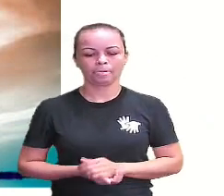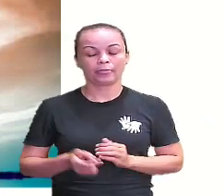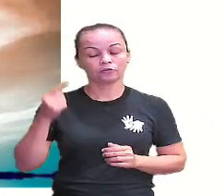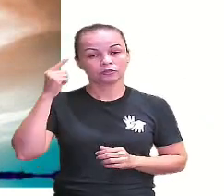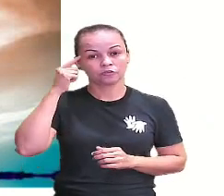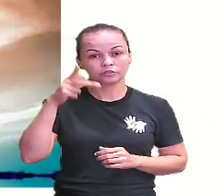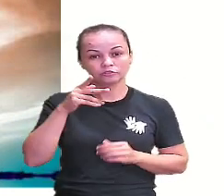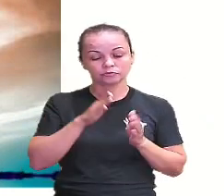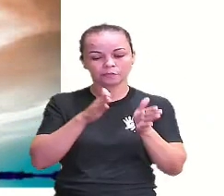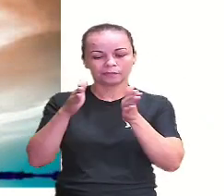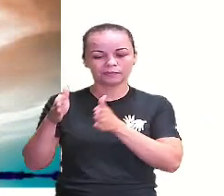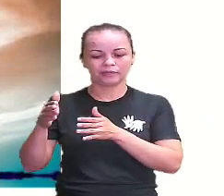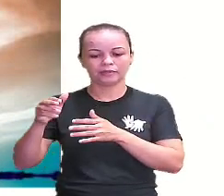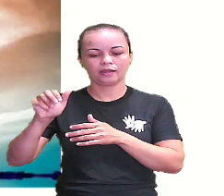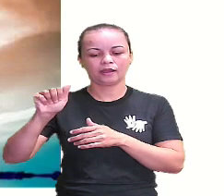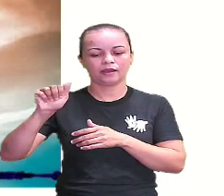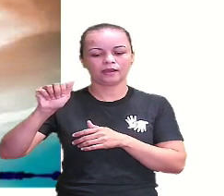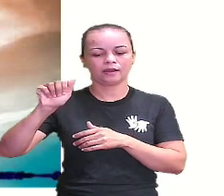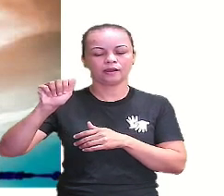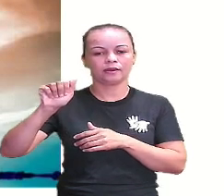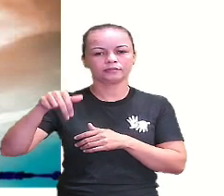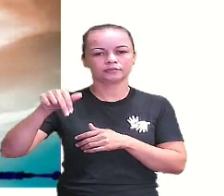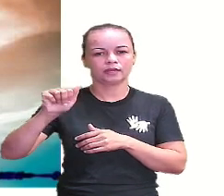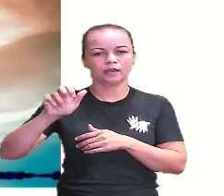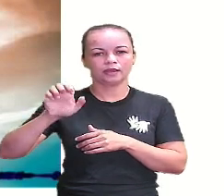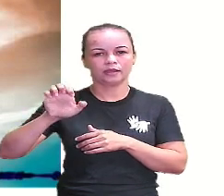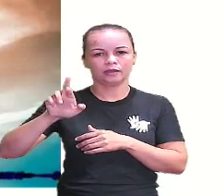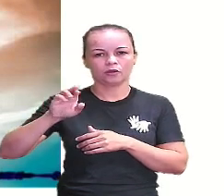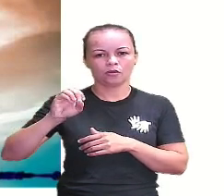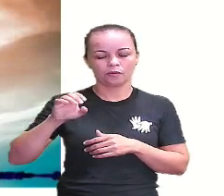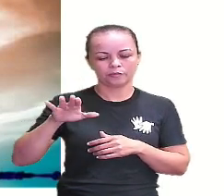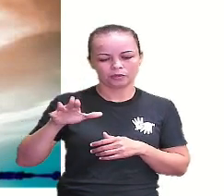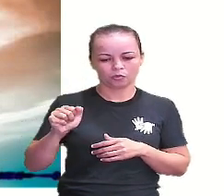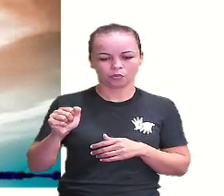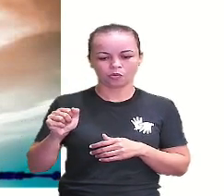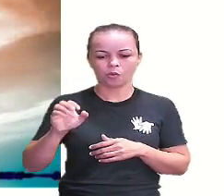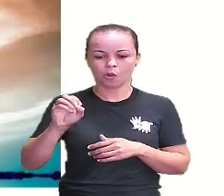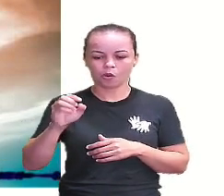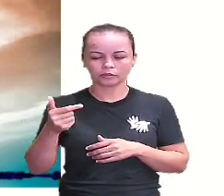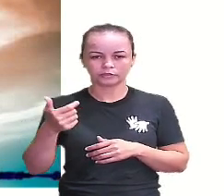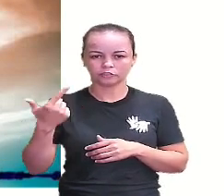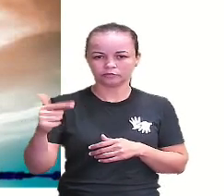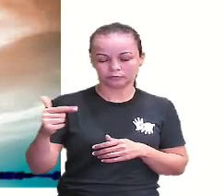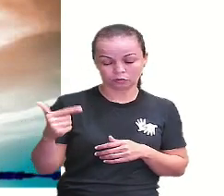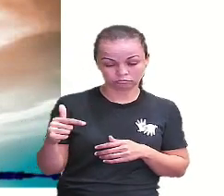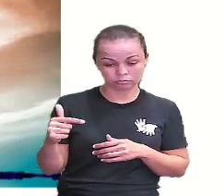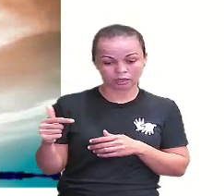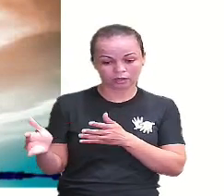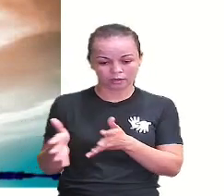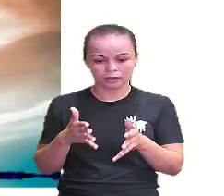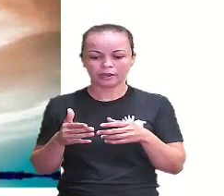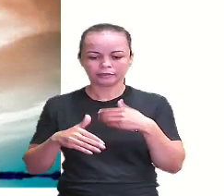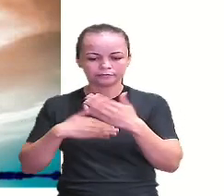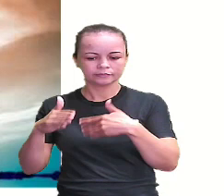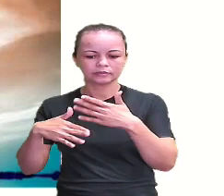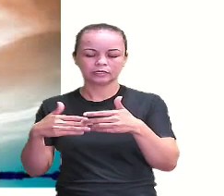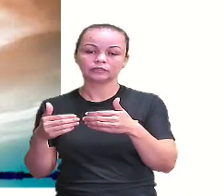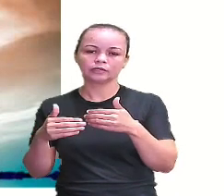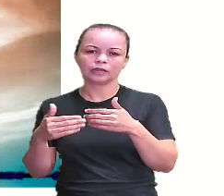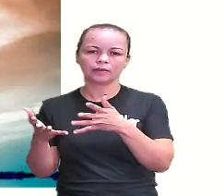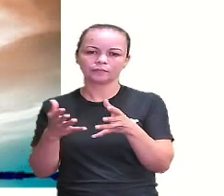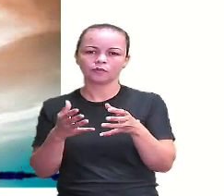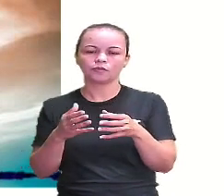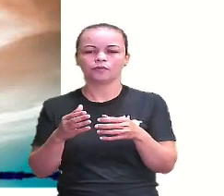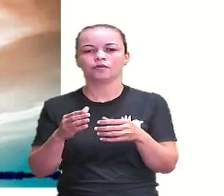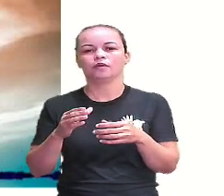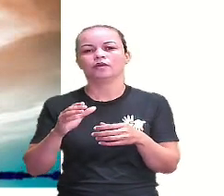em exercício aeróbico, não utiliza oxigênio, tá? E neste caso, a energia é produzida através da queima de